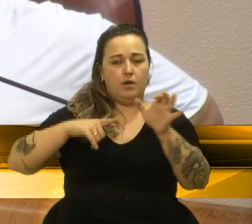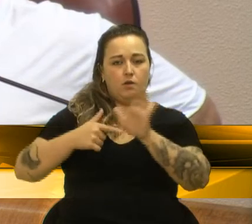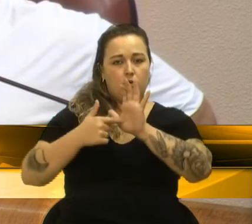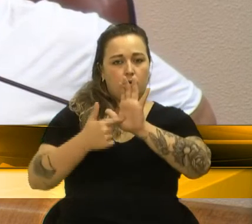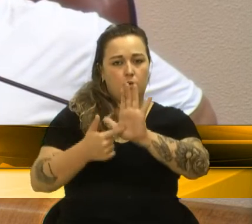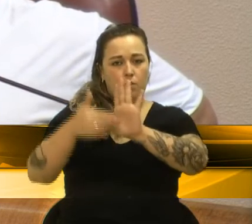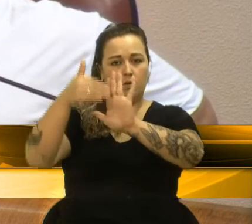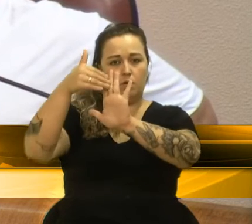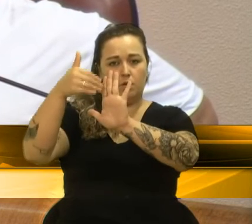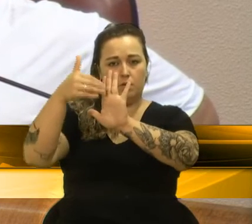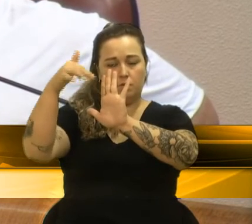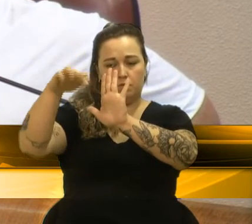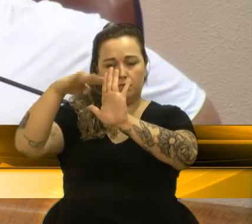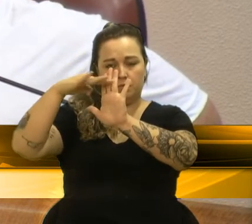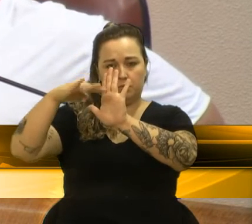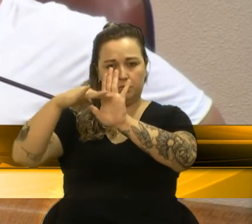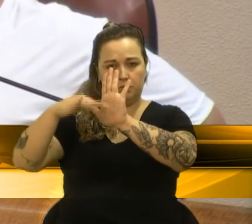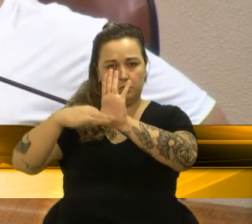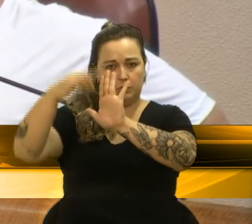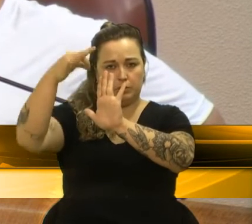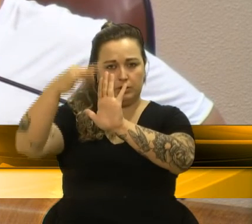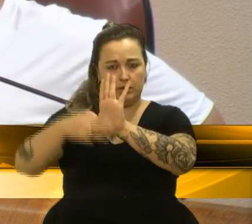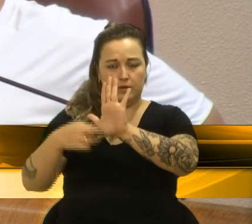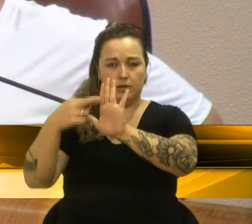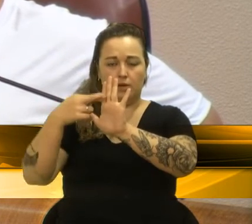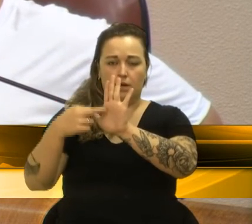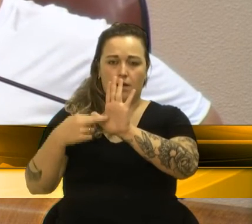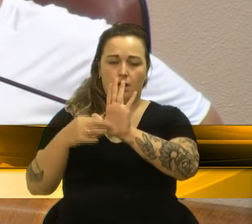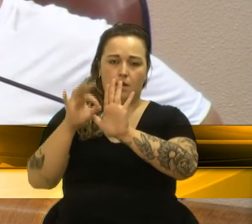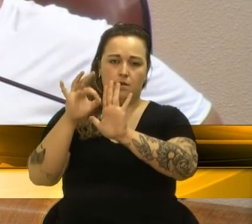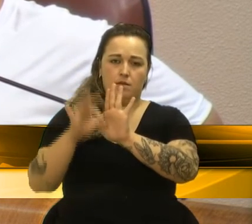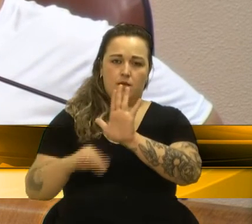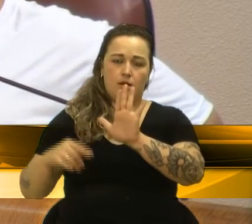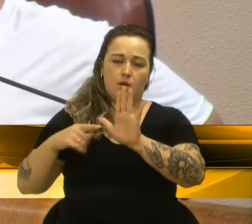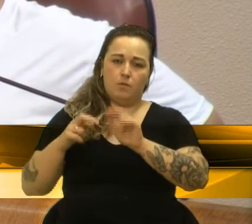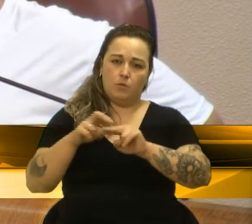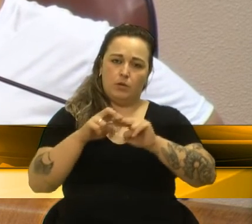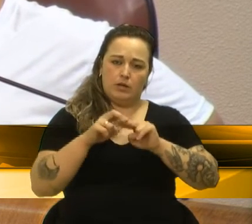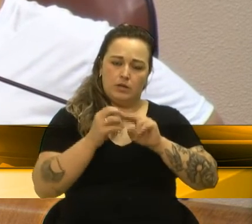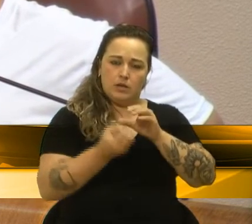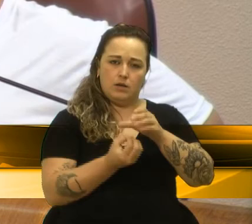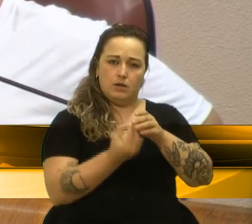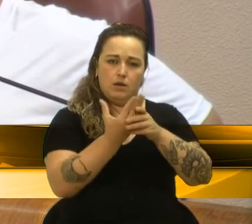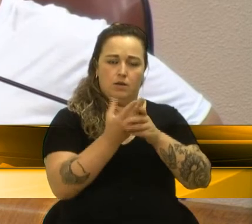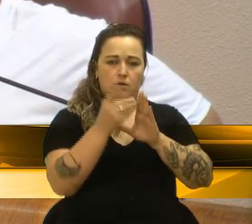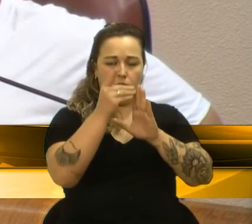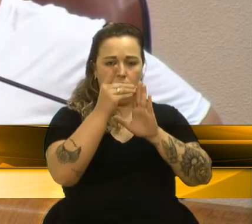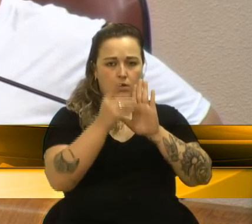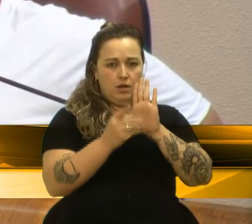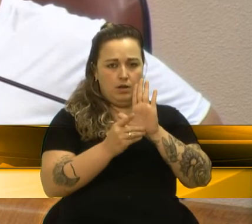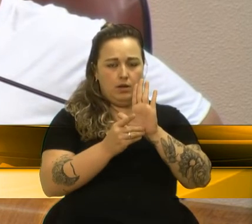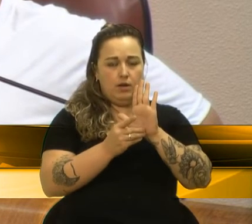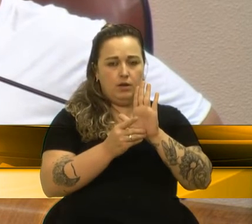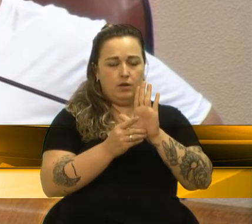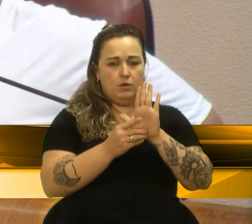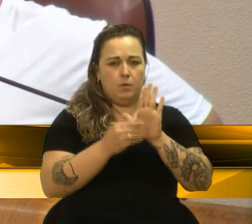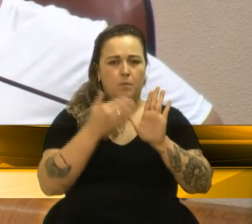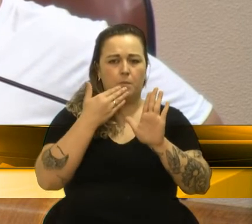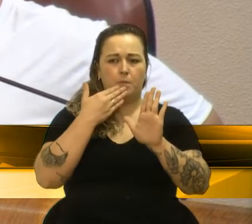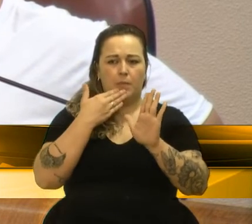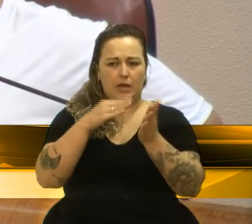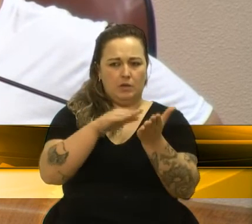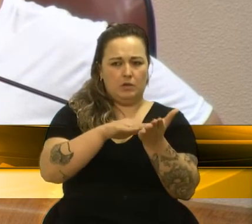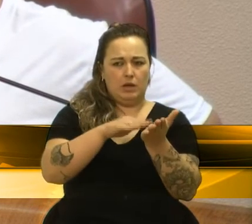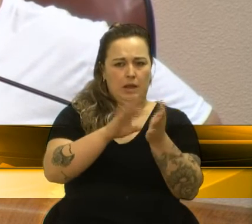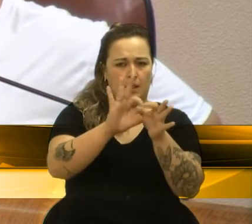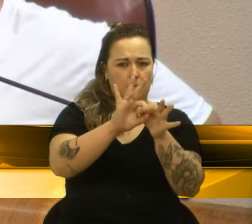suas finalidades precípuas. Nesse sentido, a edição de um decreto que passe a exigir a autorização do poder